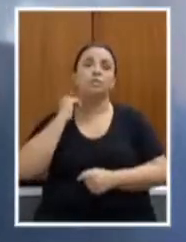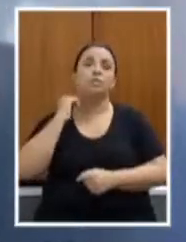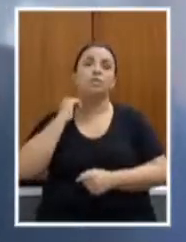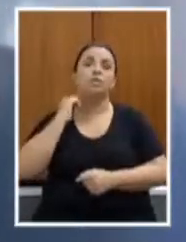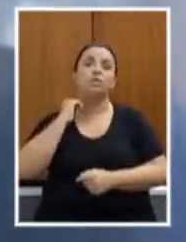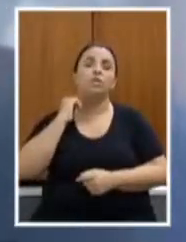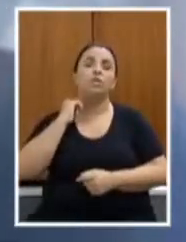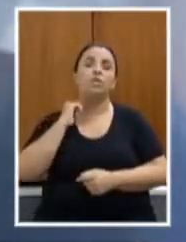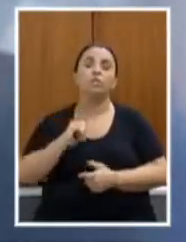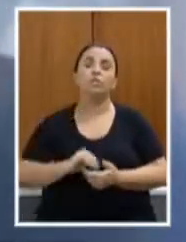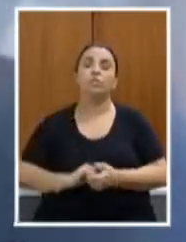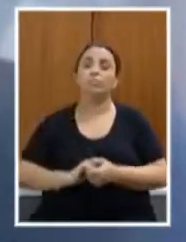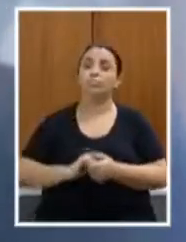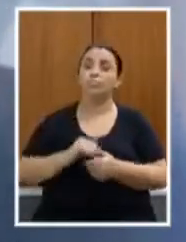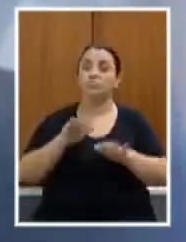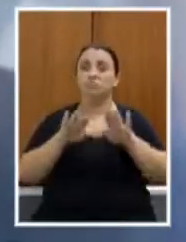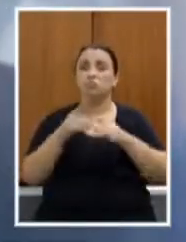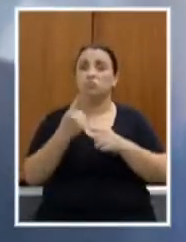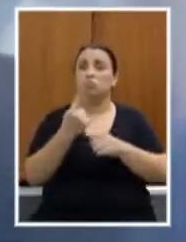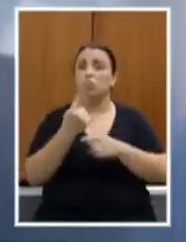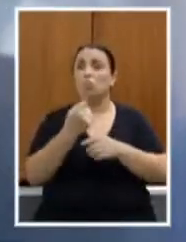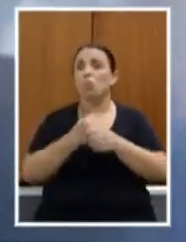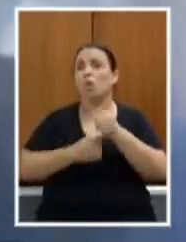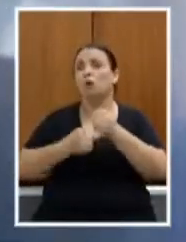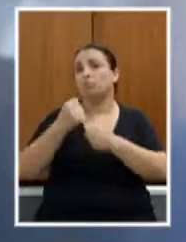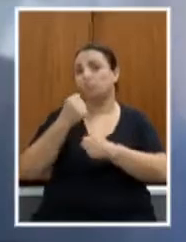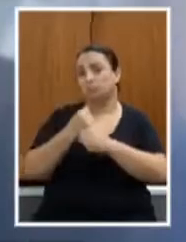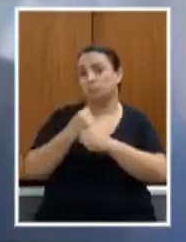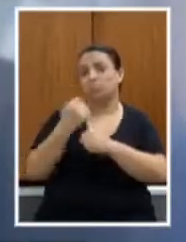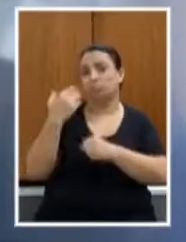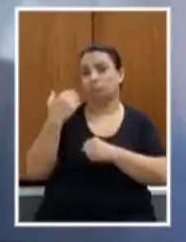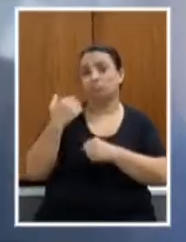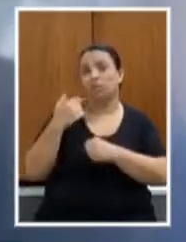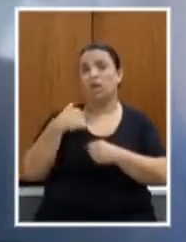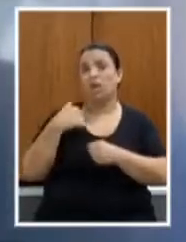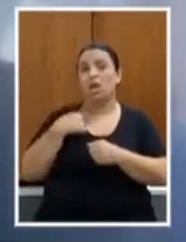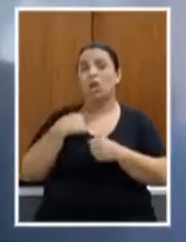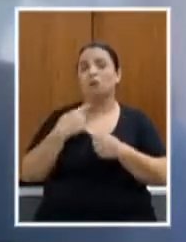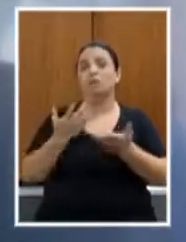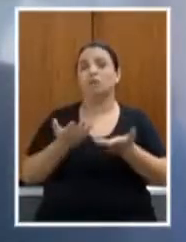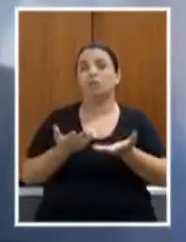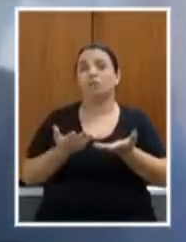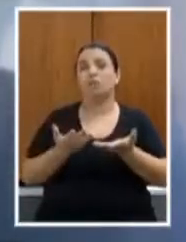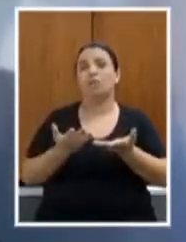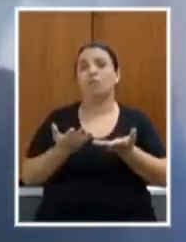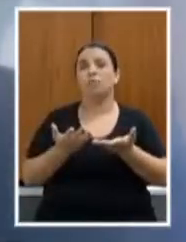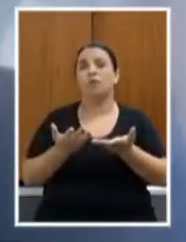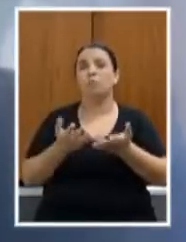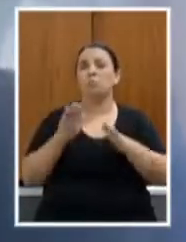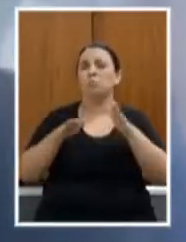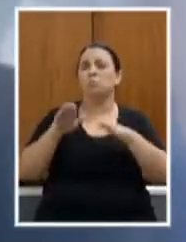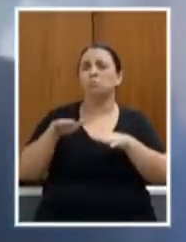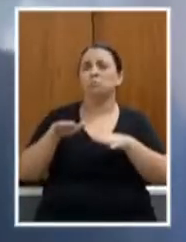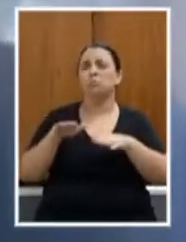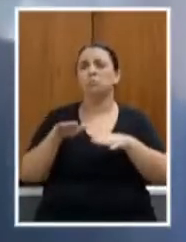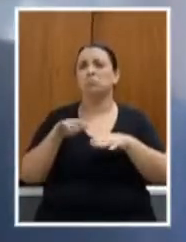há um ano atrás eu estava fazendo encaminhamento, mais ou menos nessa mesma época,